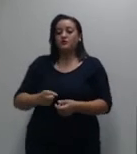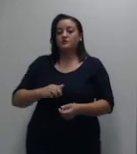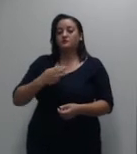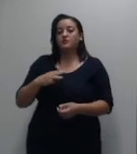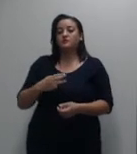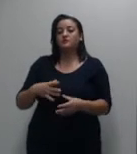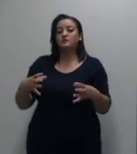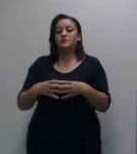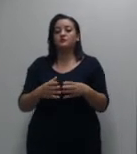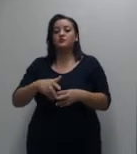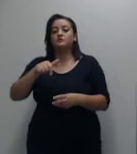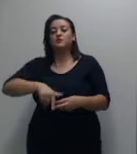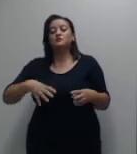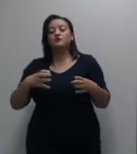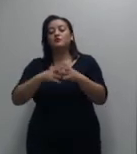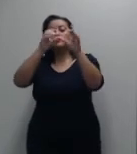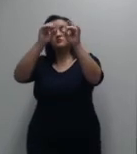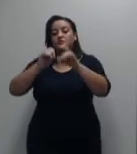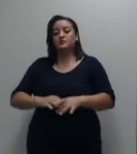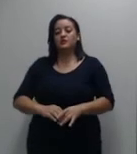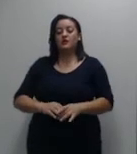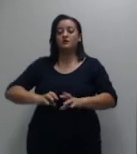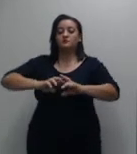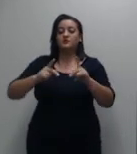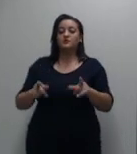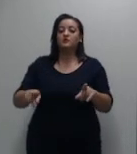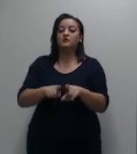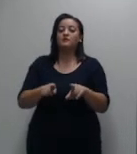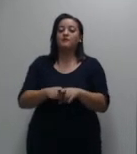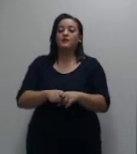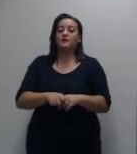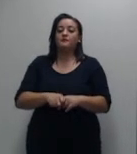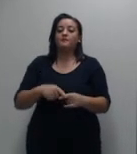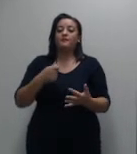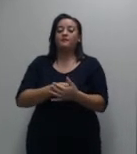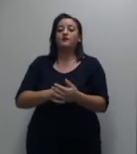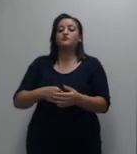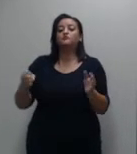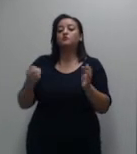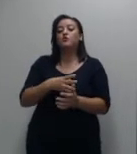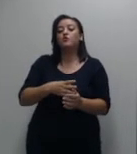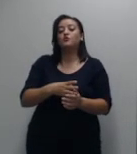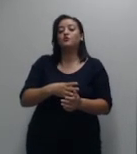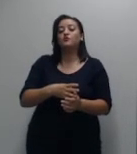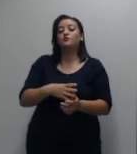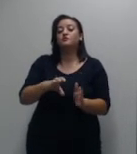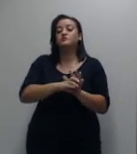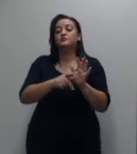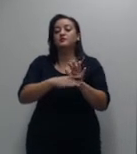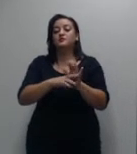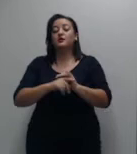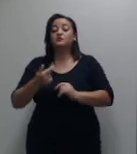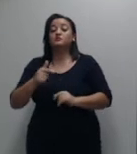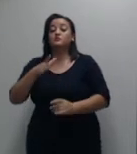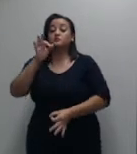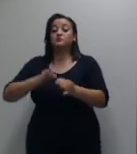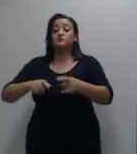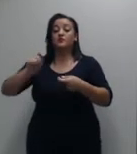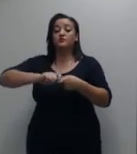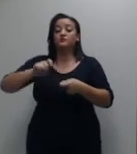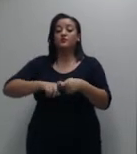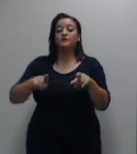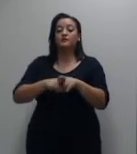por essa cor especial é indispensável sobretudo o novo segundo seu julgamento realizado